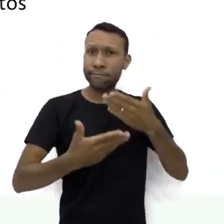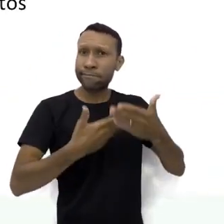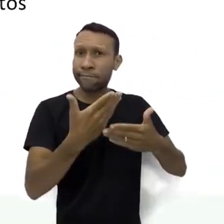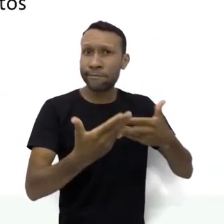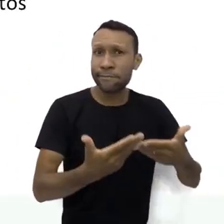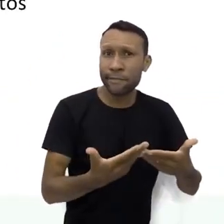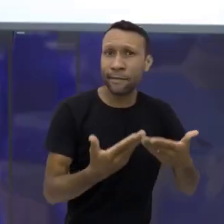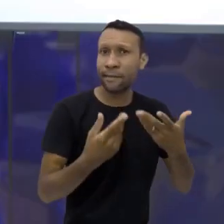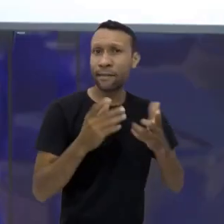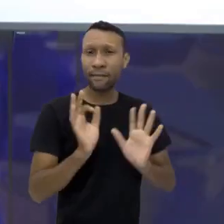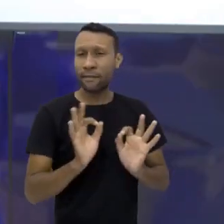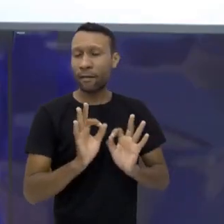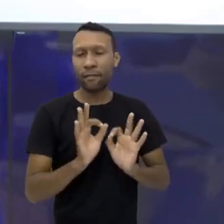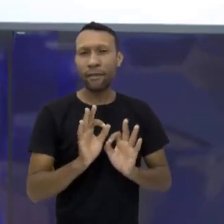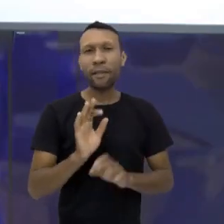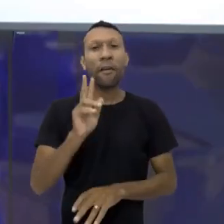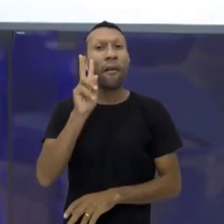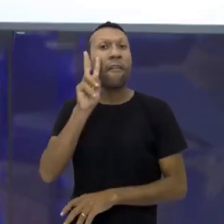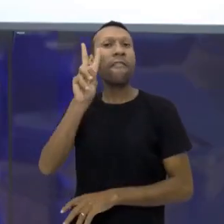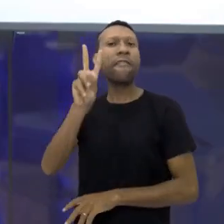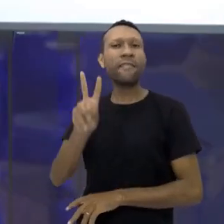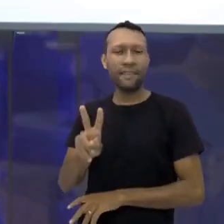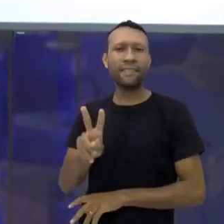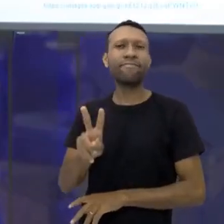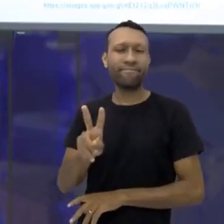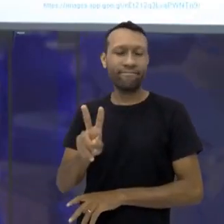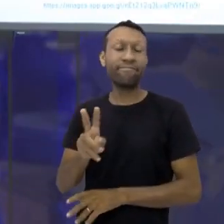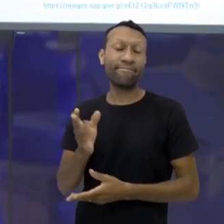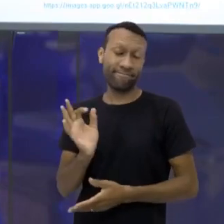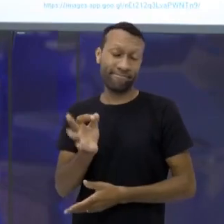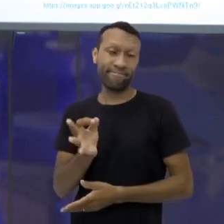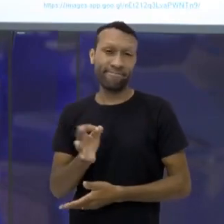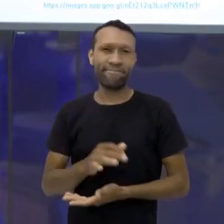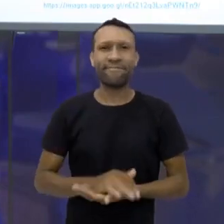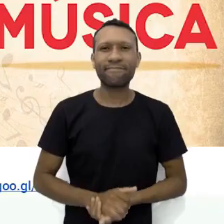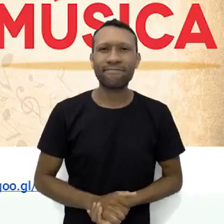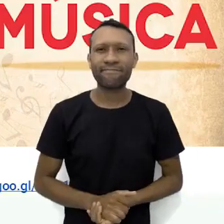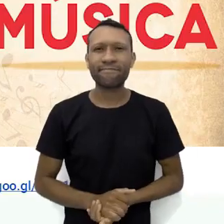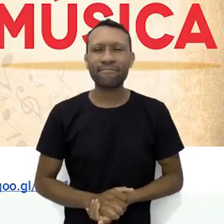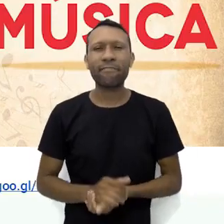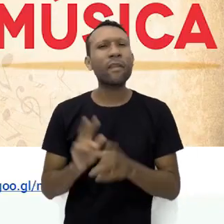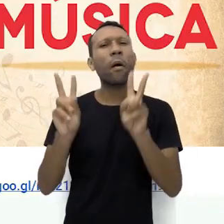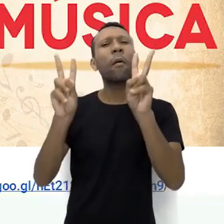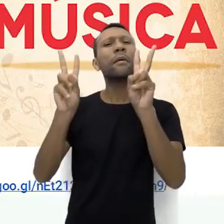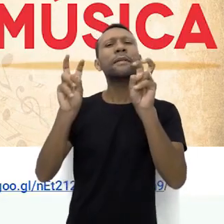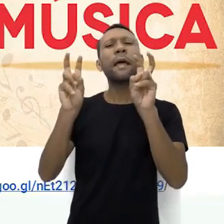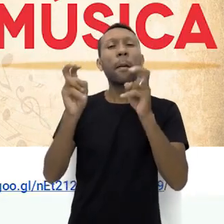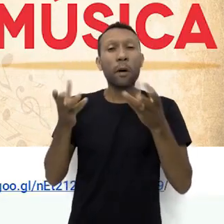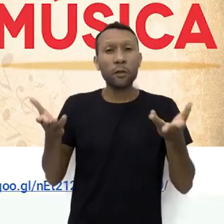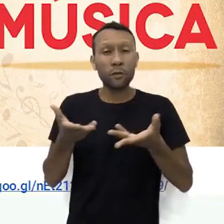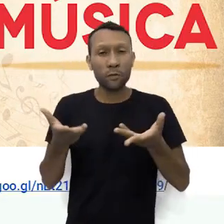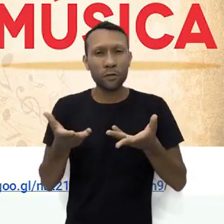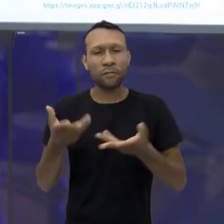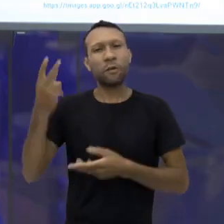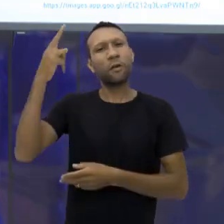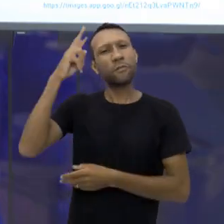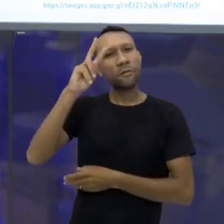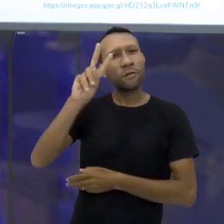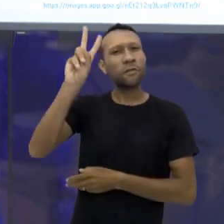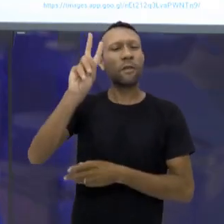nos faz ver. Que bom que a arte nos leva para esse caminho. Tema da aula: História da